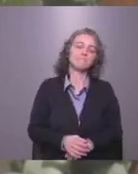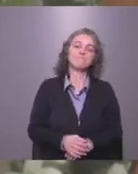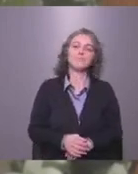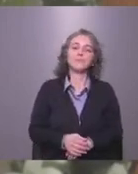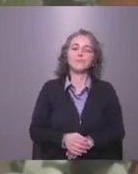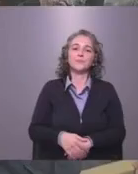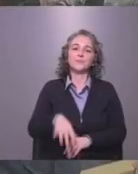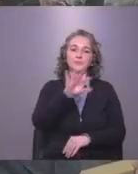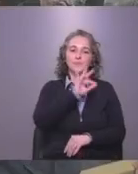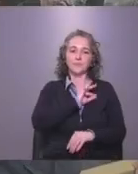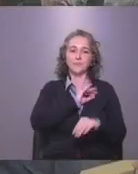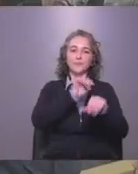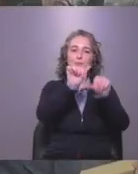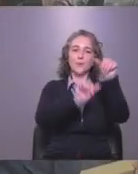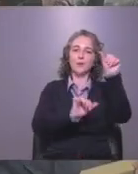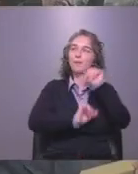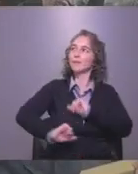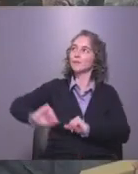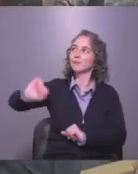Palavra do Senhor.